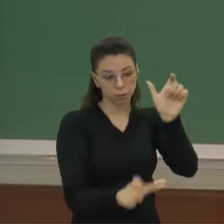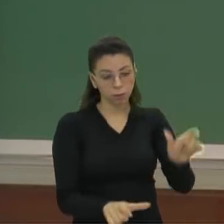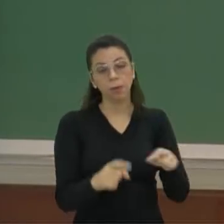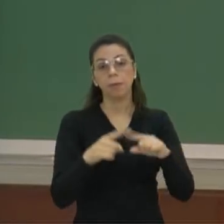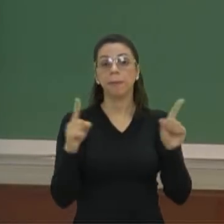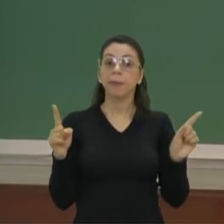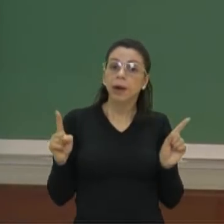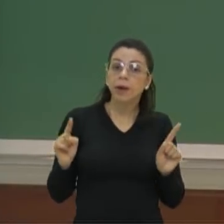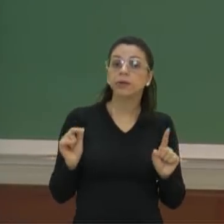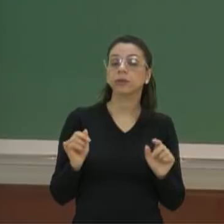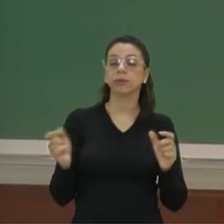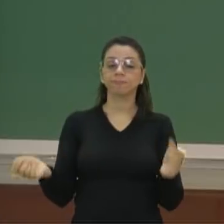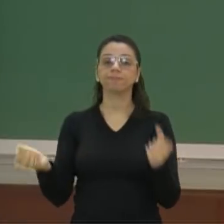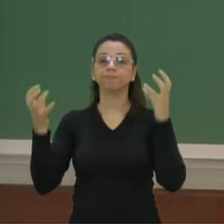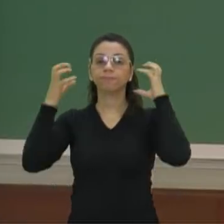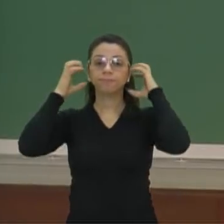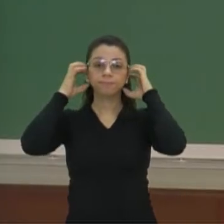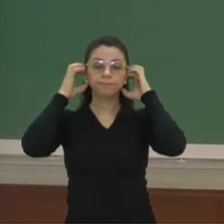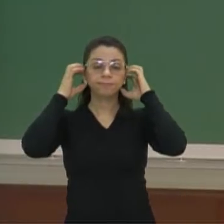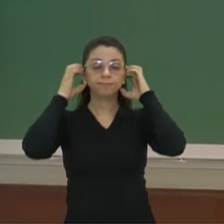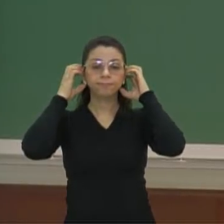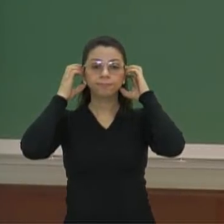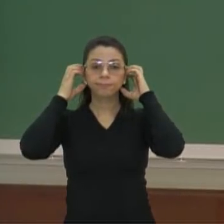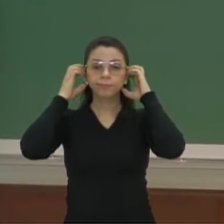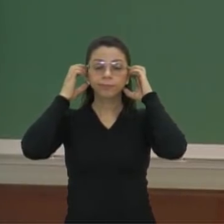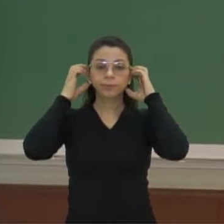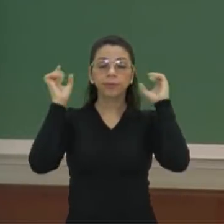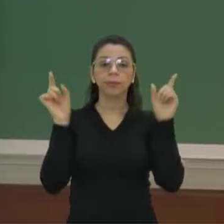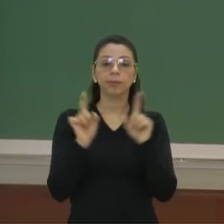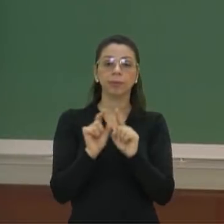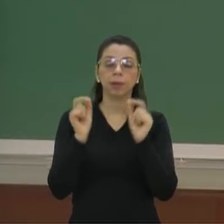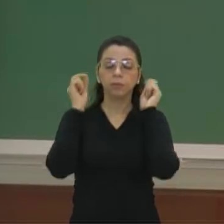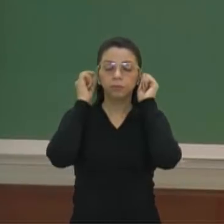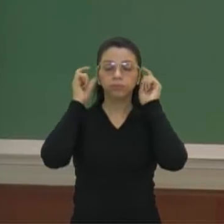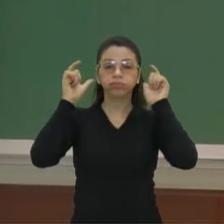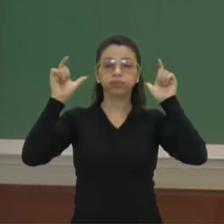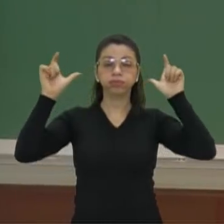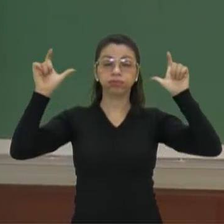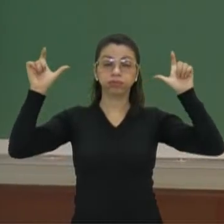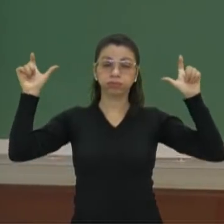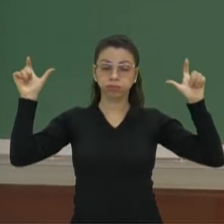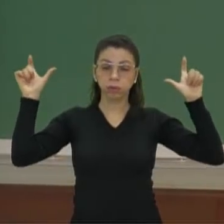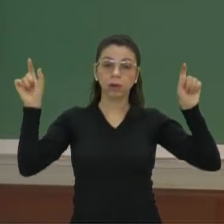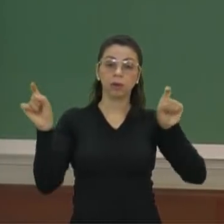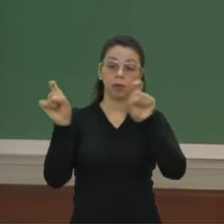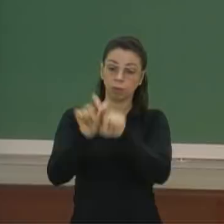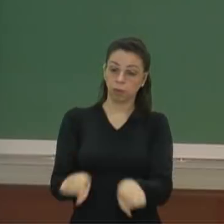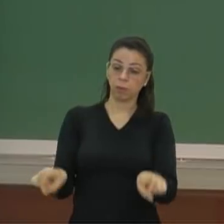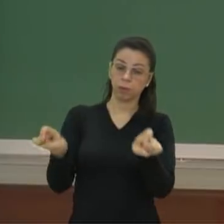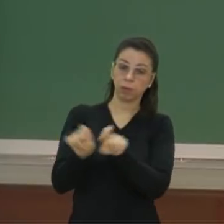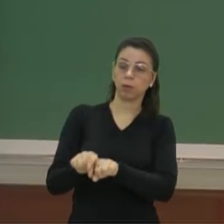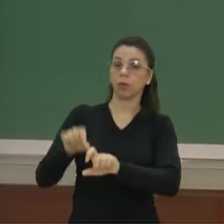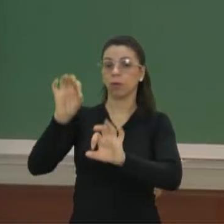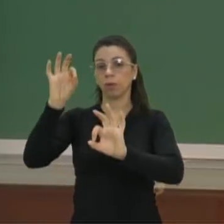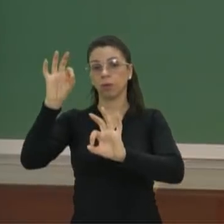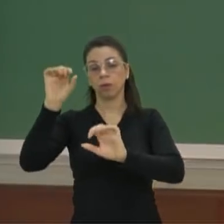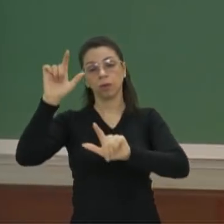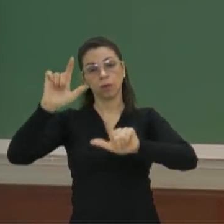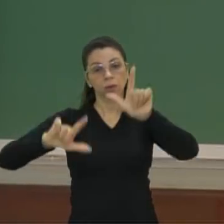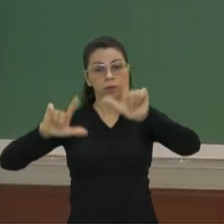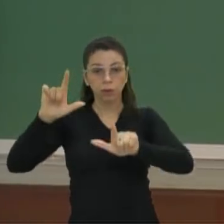Só que quando você coloca o fone e coloca o volume do celular, do computador ou da televisão muito